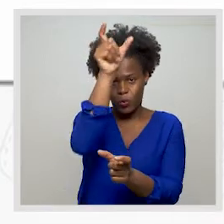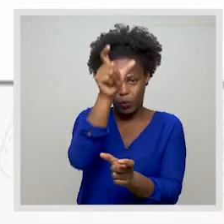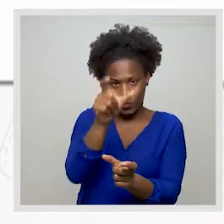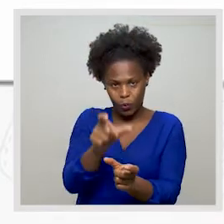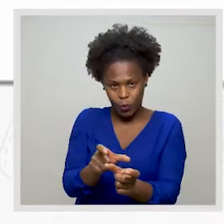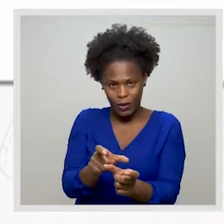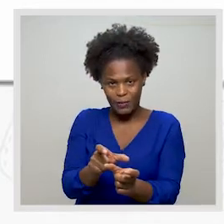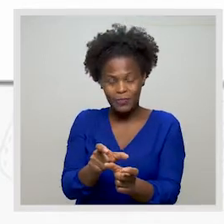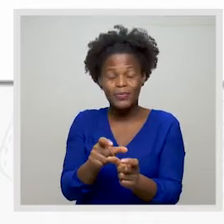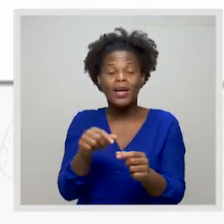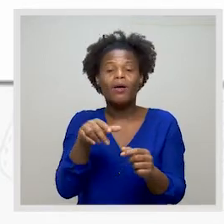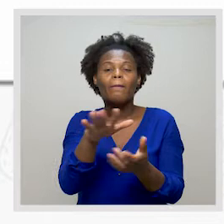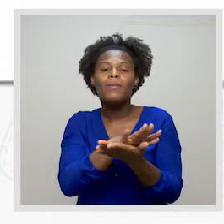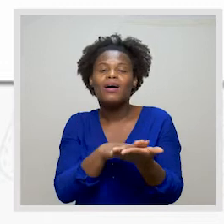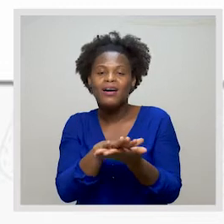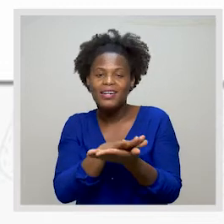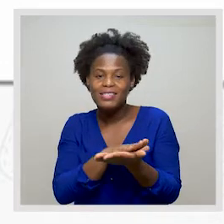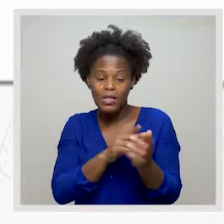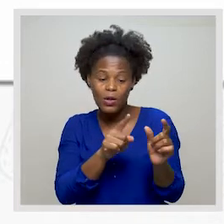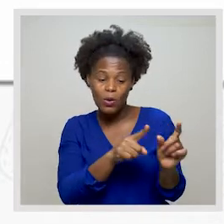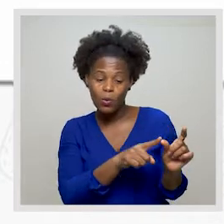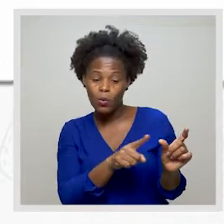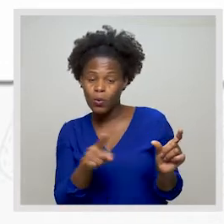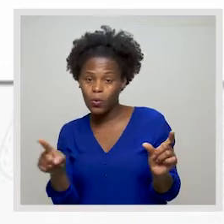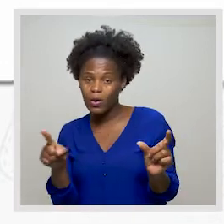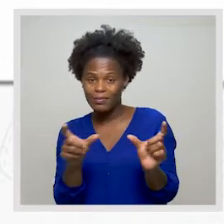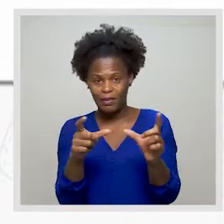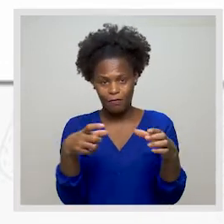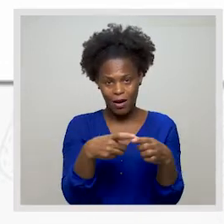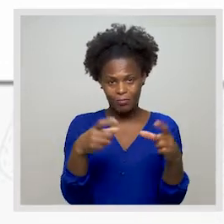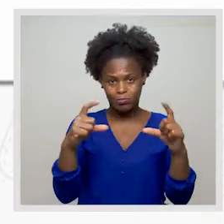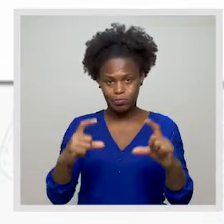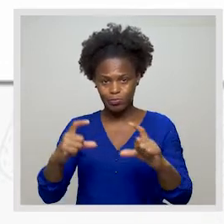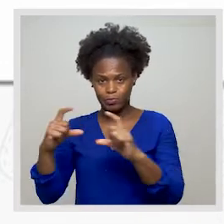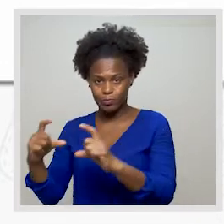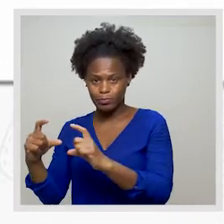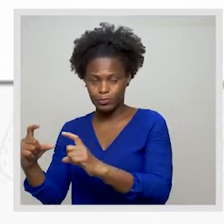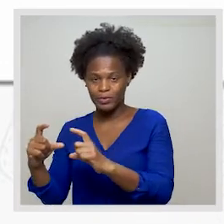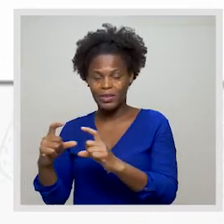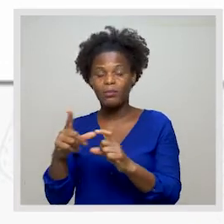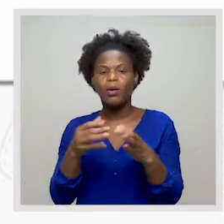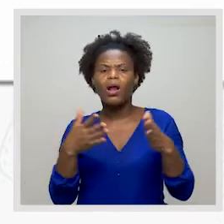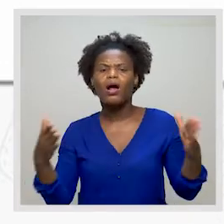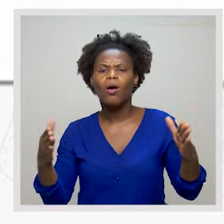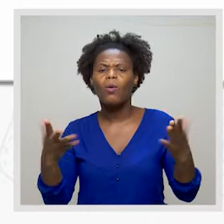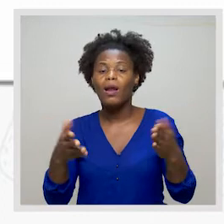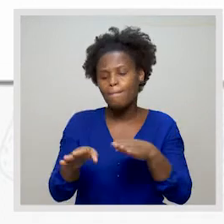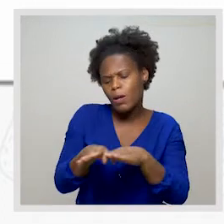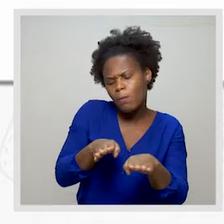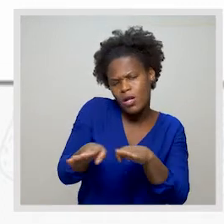retangulares, cujas bases são os intervalos de classes e o tamanho